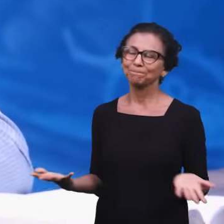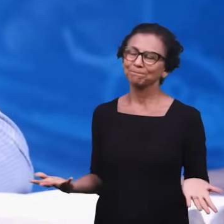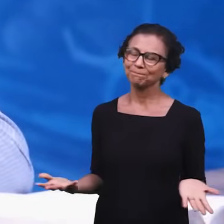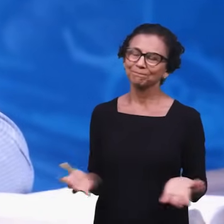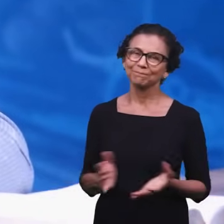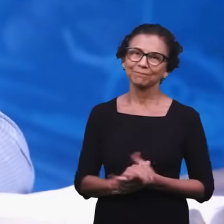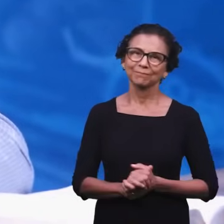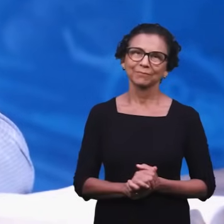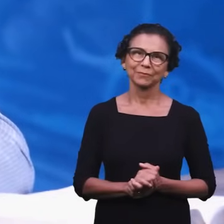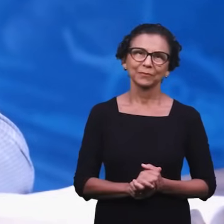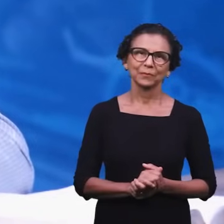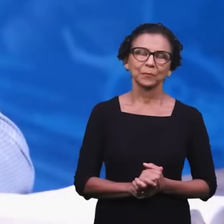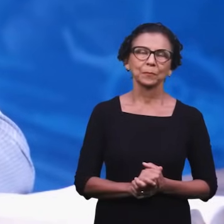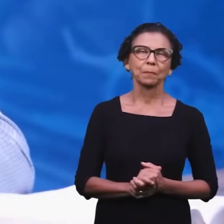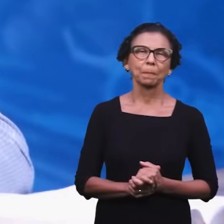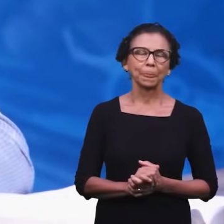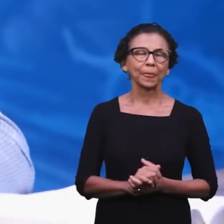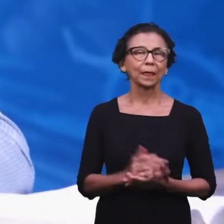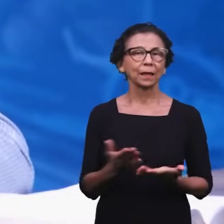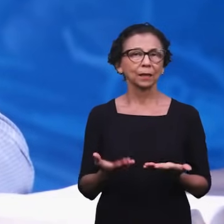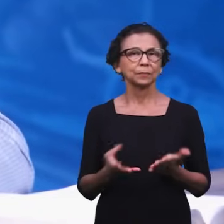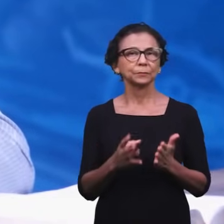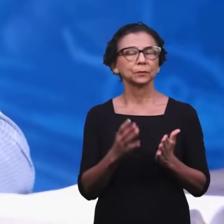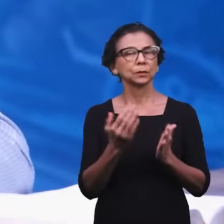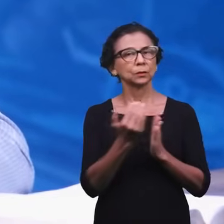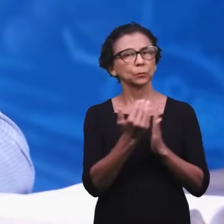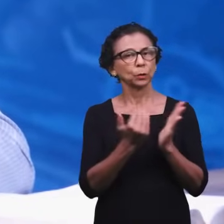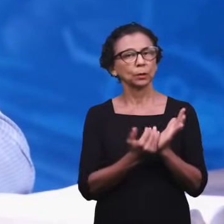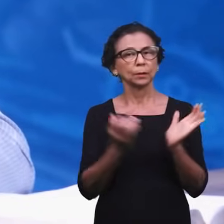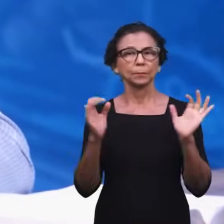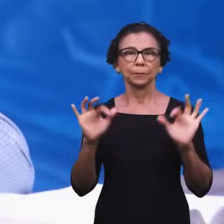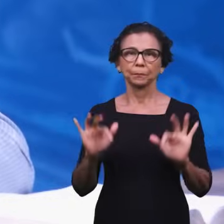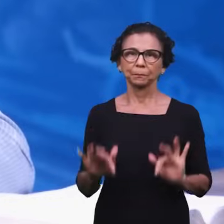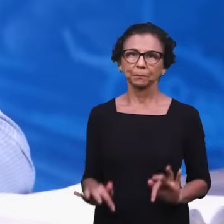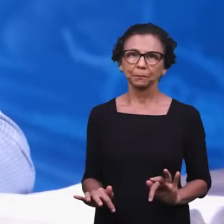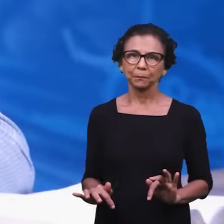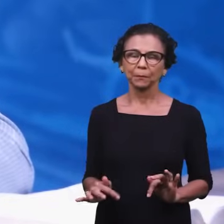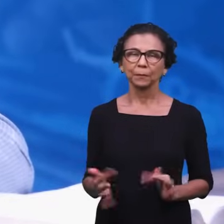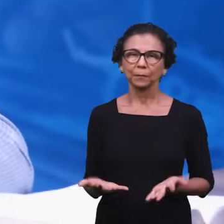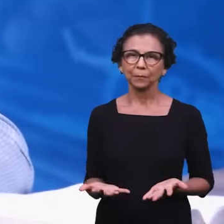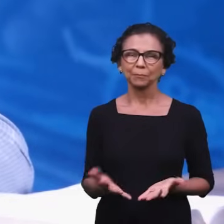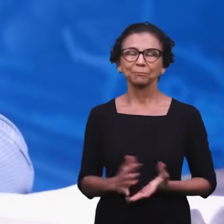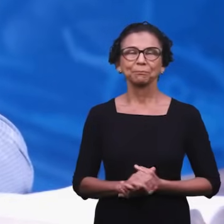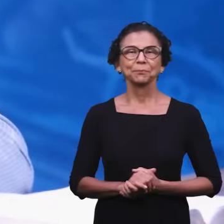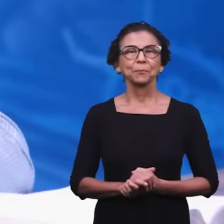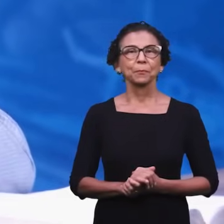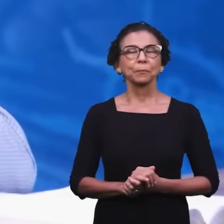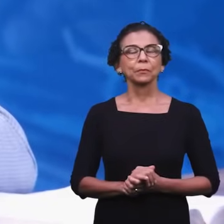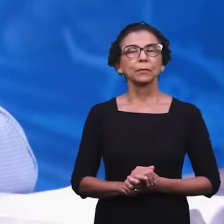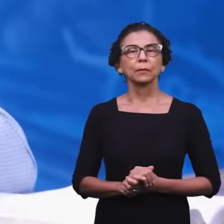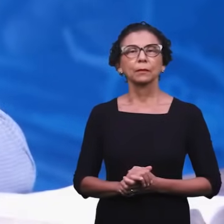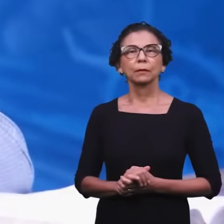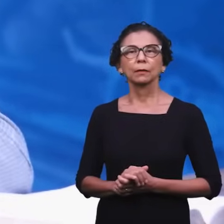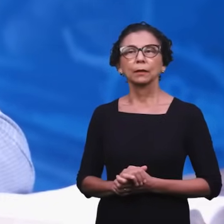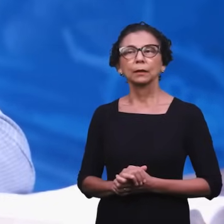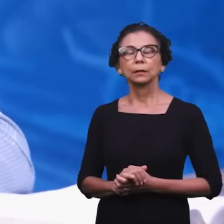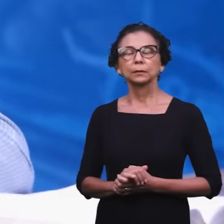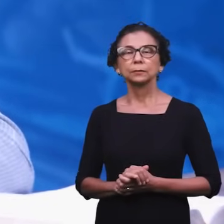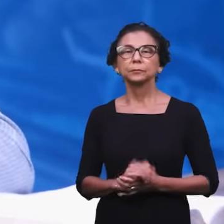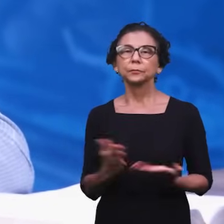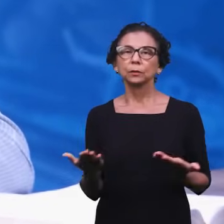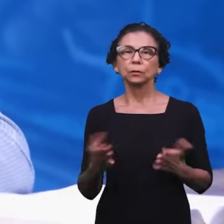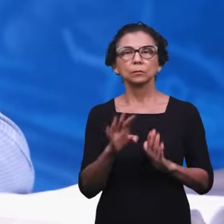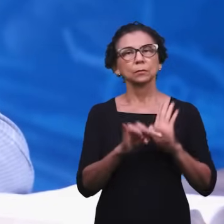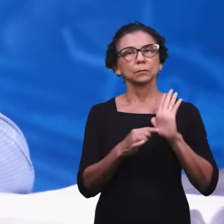final de mais um episódio, e como sempre nós fazemos, nós deixamos aqui um texto